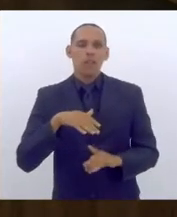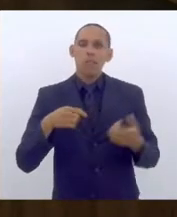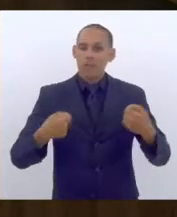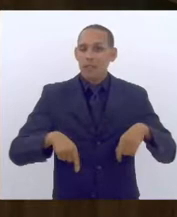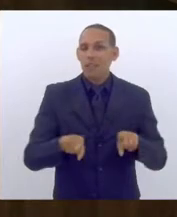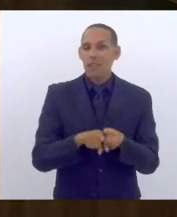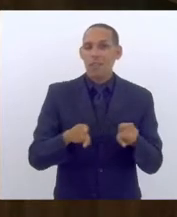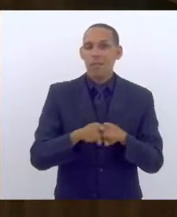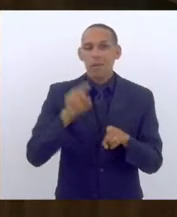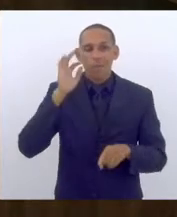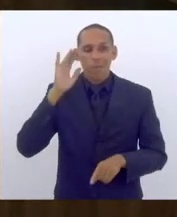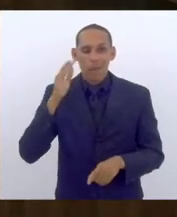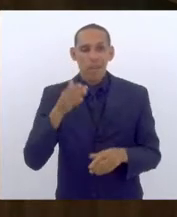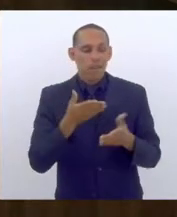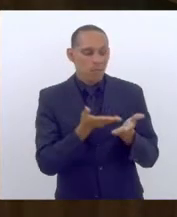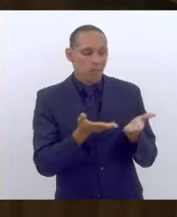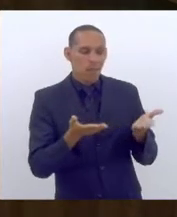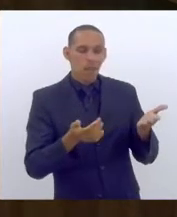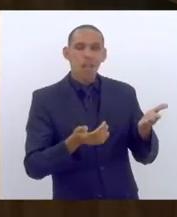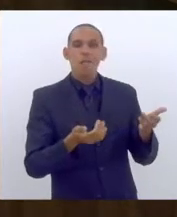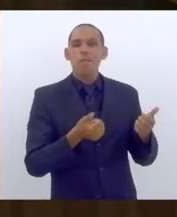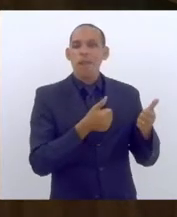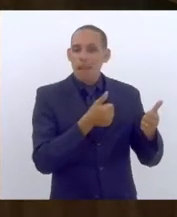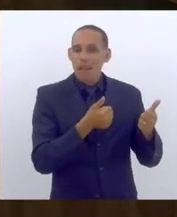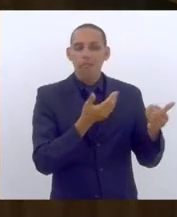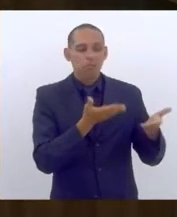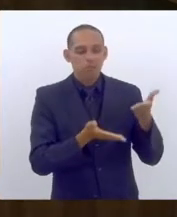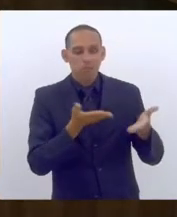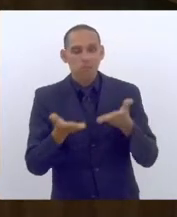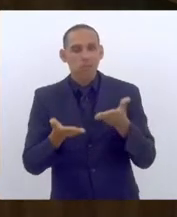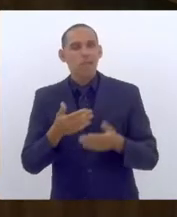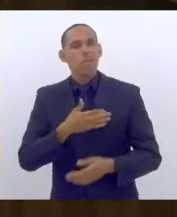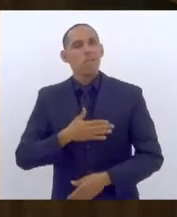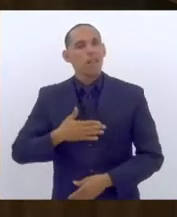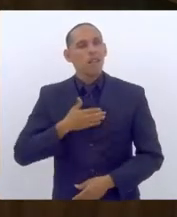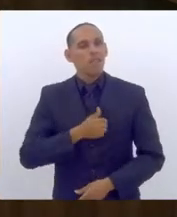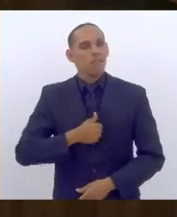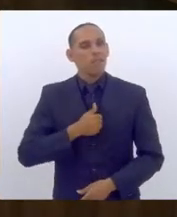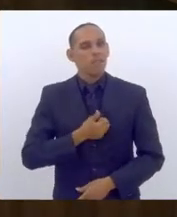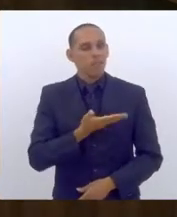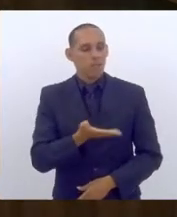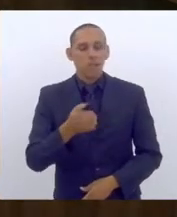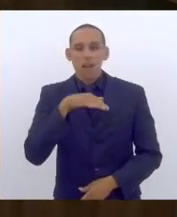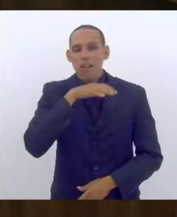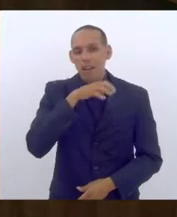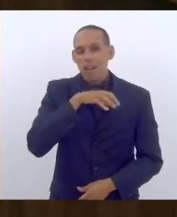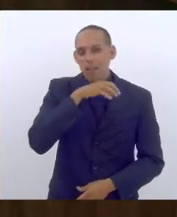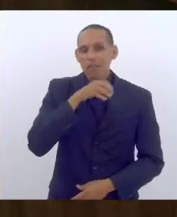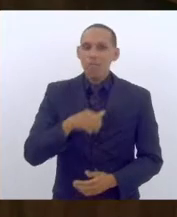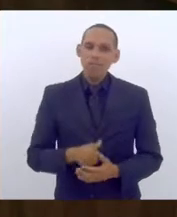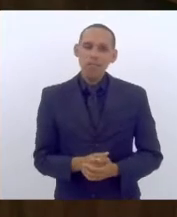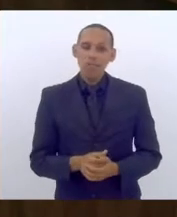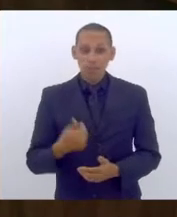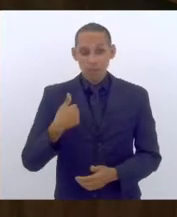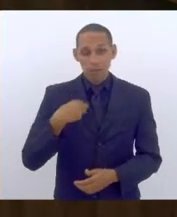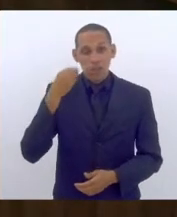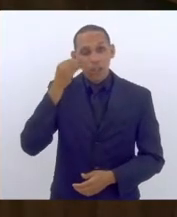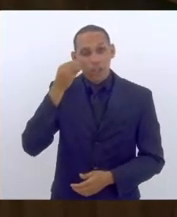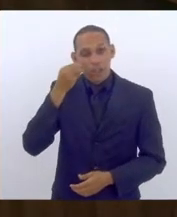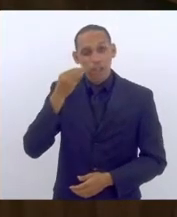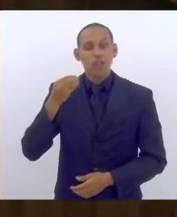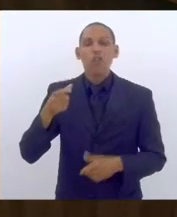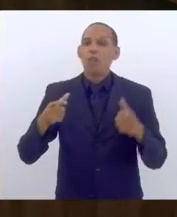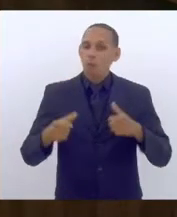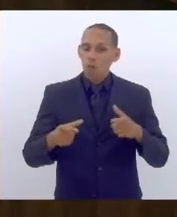no Bem Querer aos animais e no bem-estar dos animais eu venho de uma experiência na